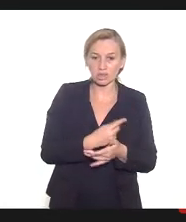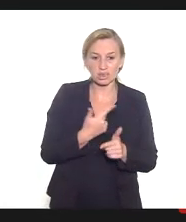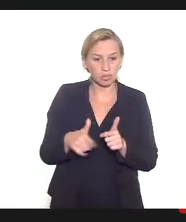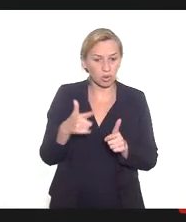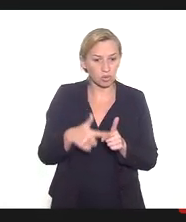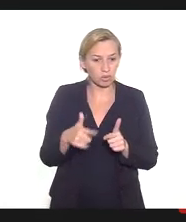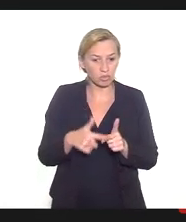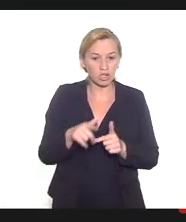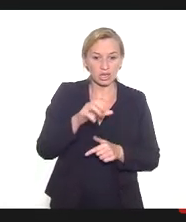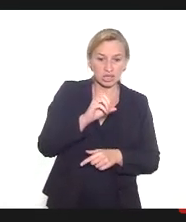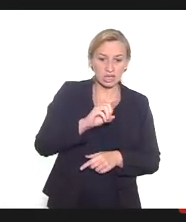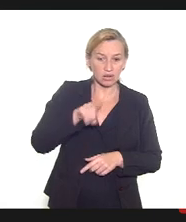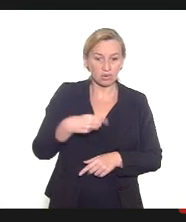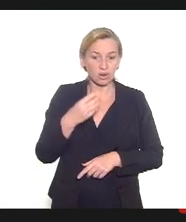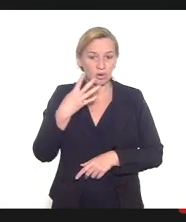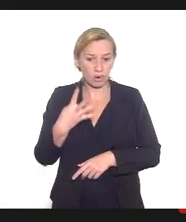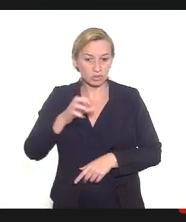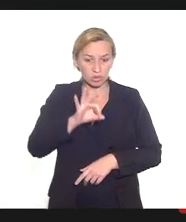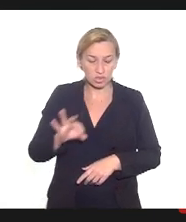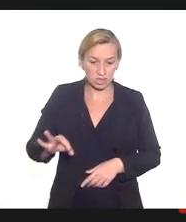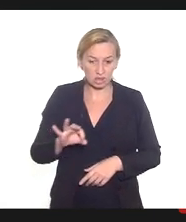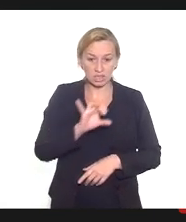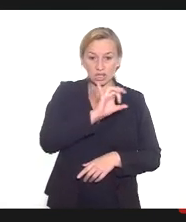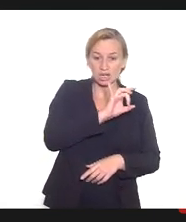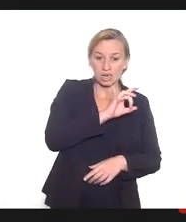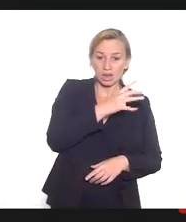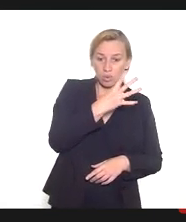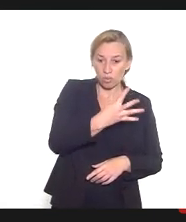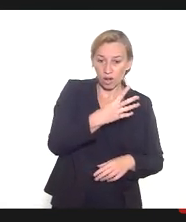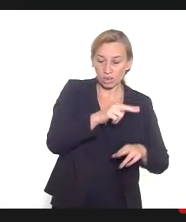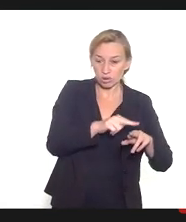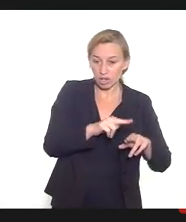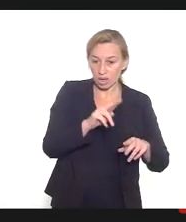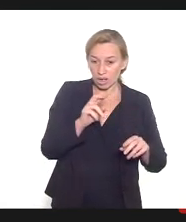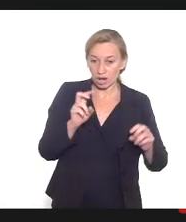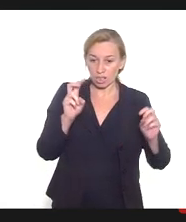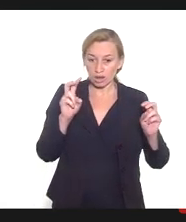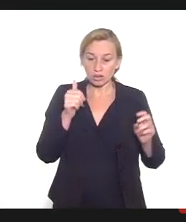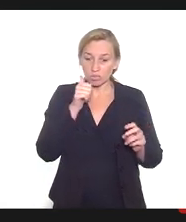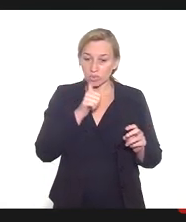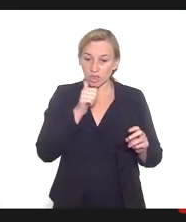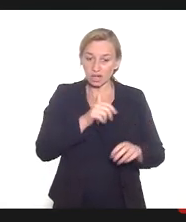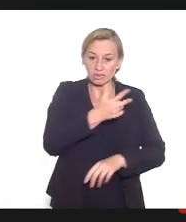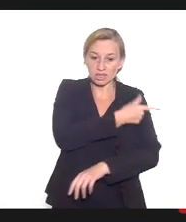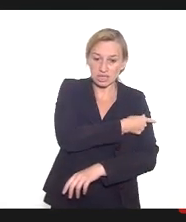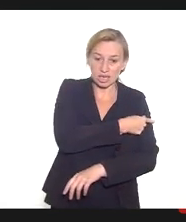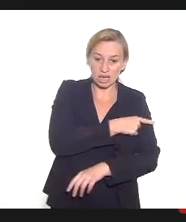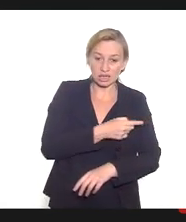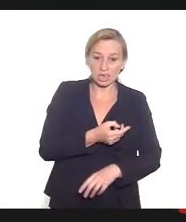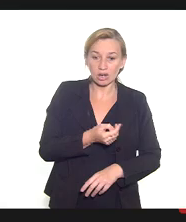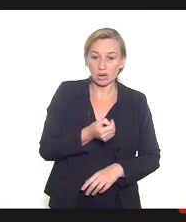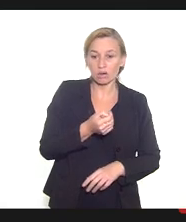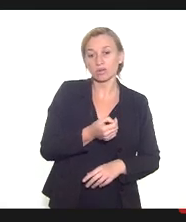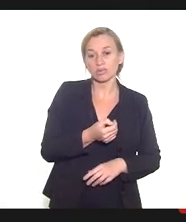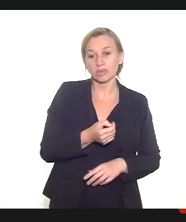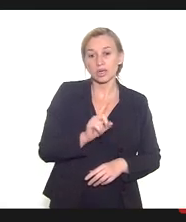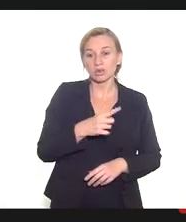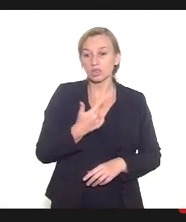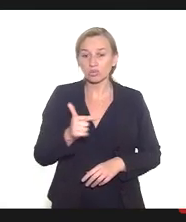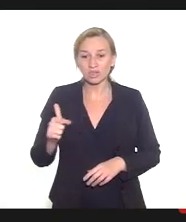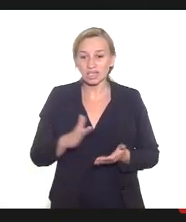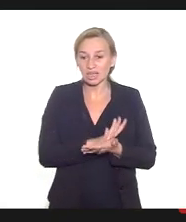0,004% 4K a cada um milhão de vacinado não tem relação com os fatores de risco habituais para